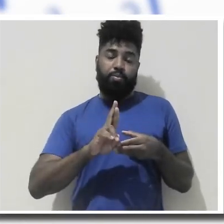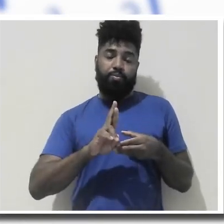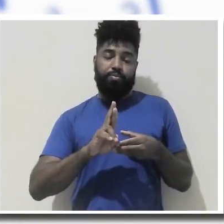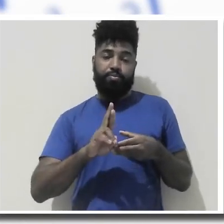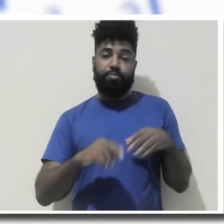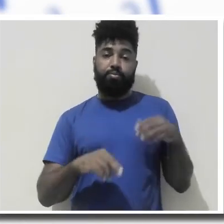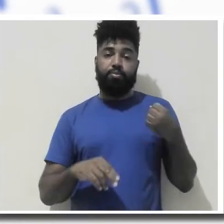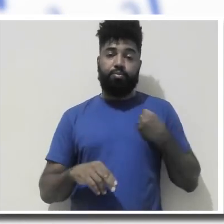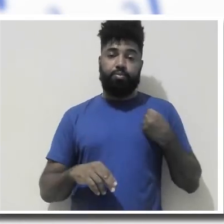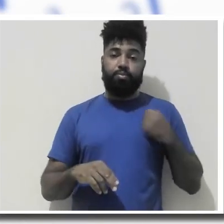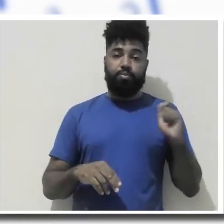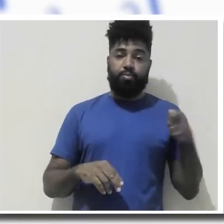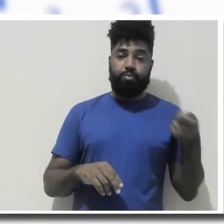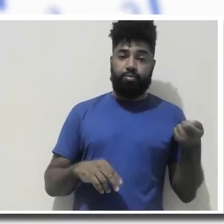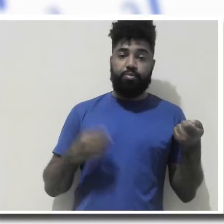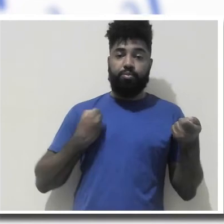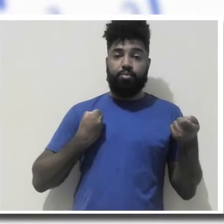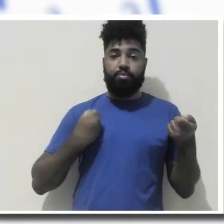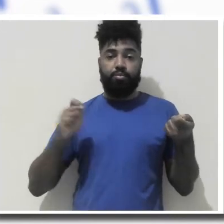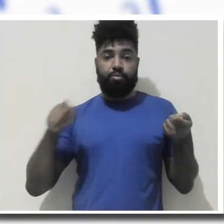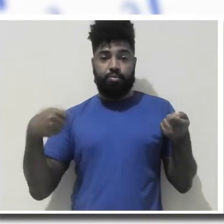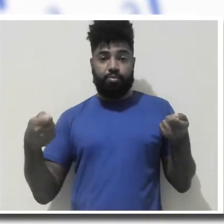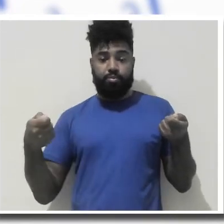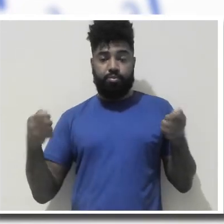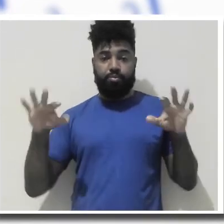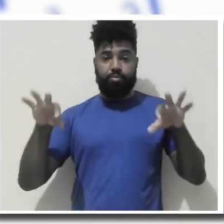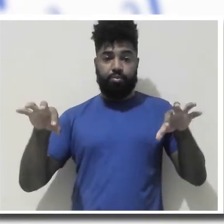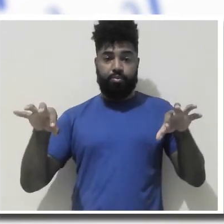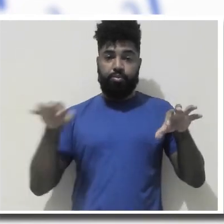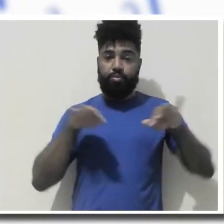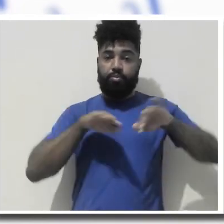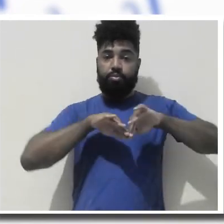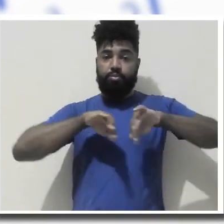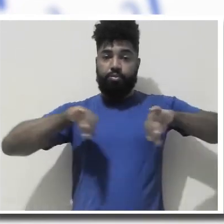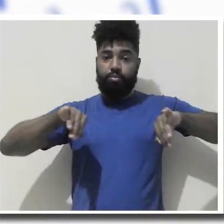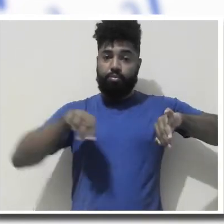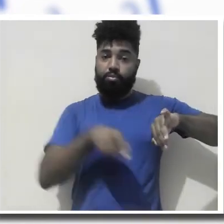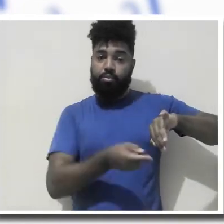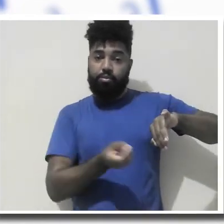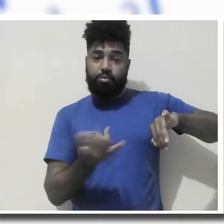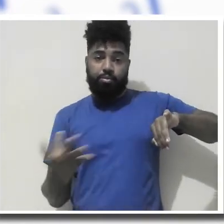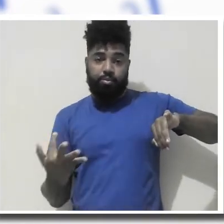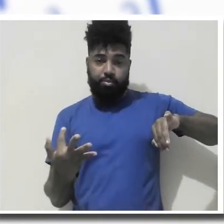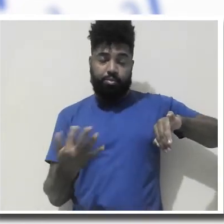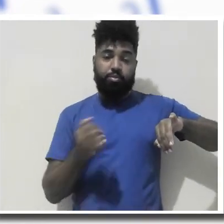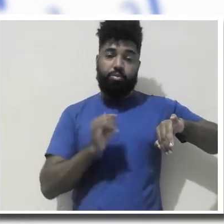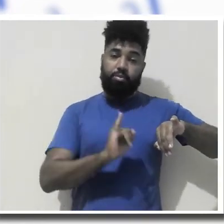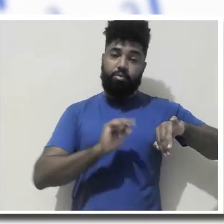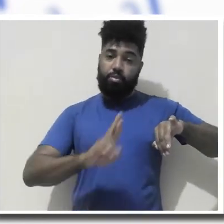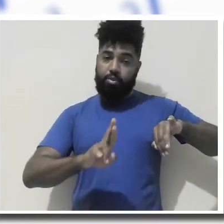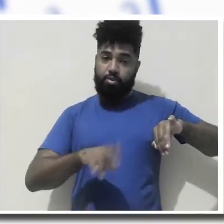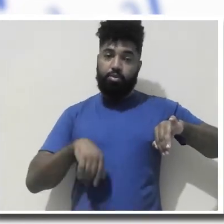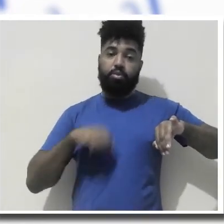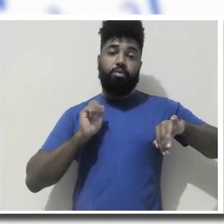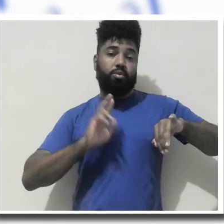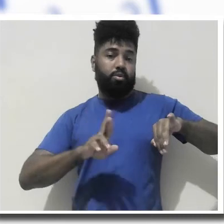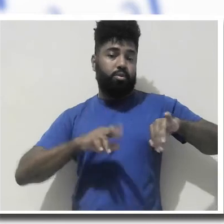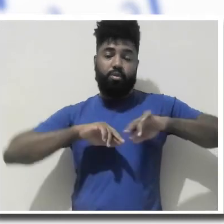dois números racionais, temos infinitos números irracionais.